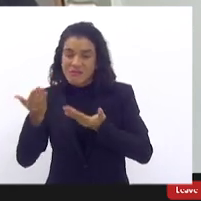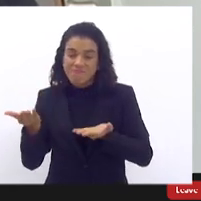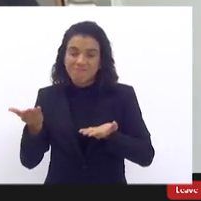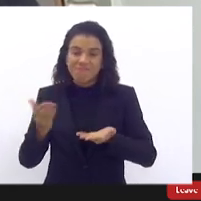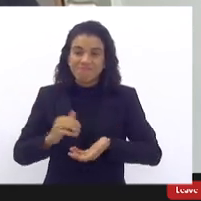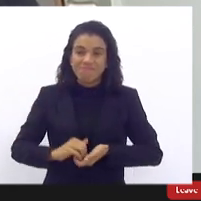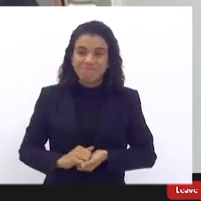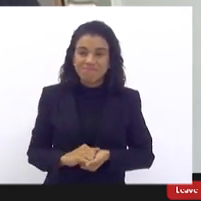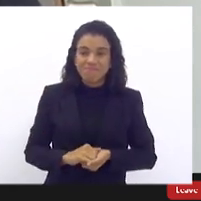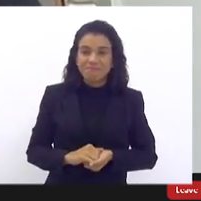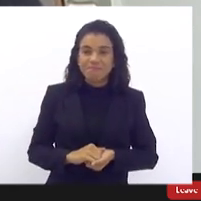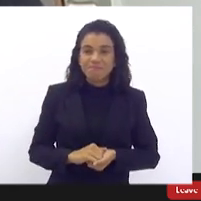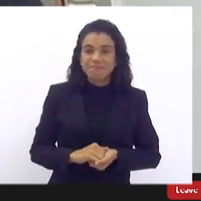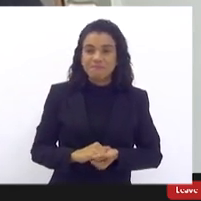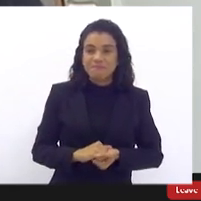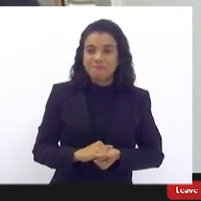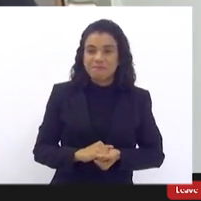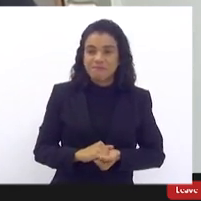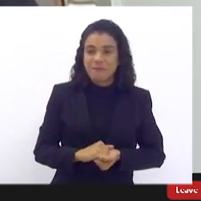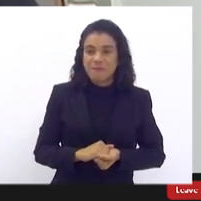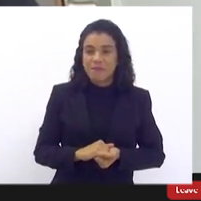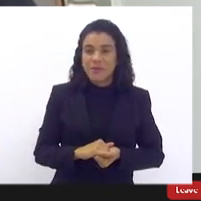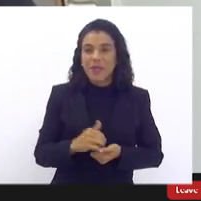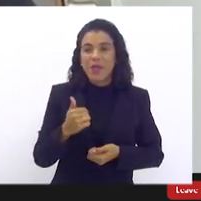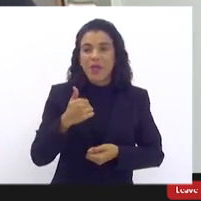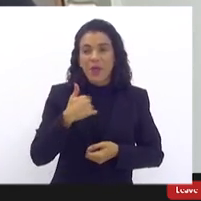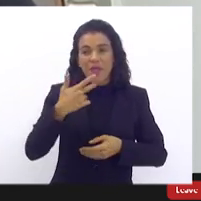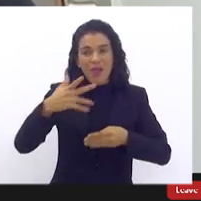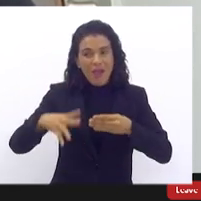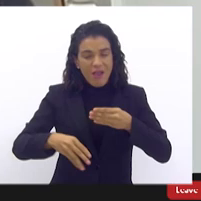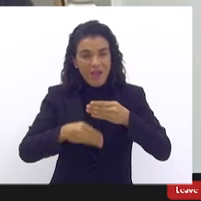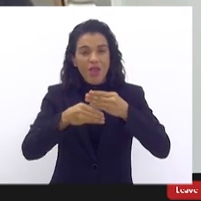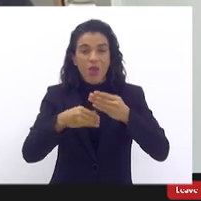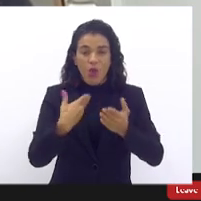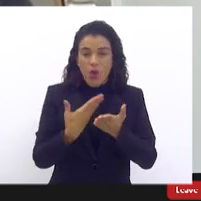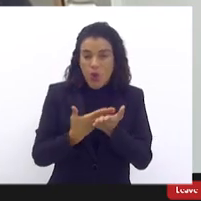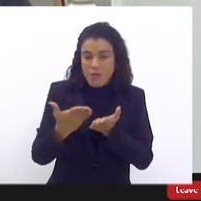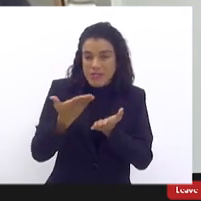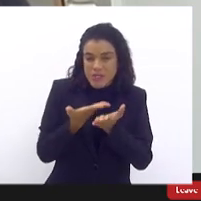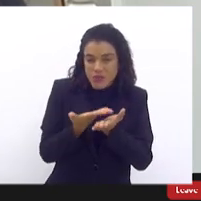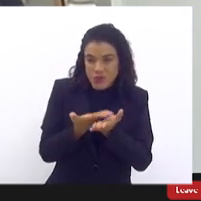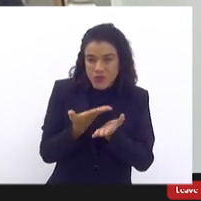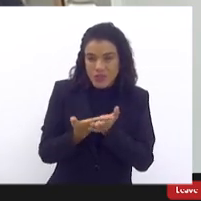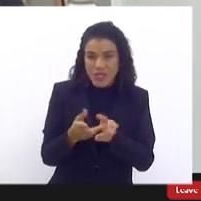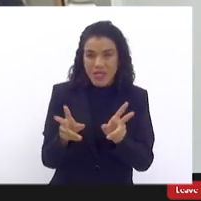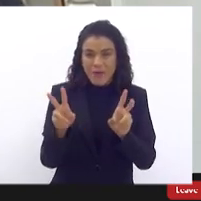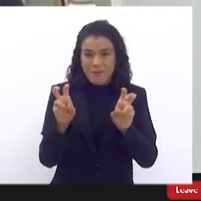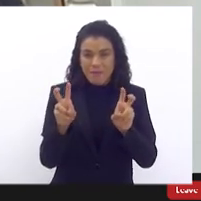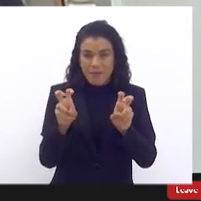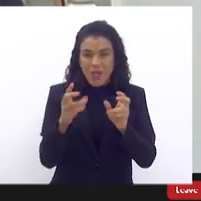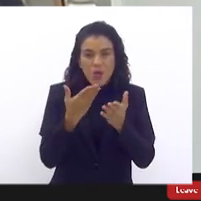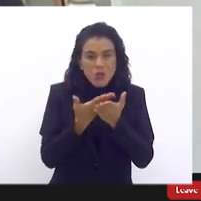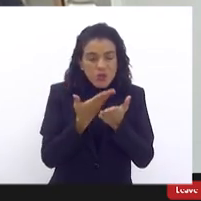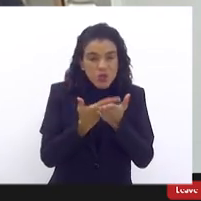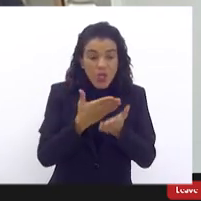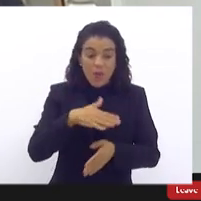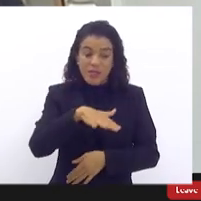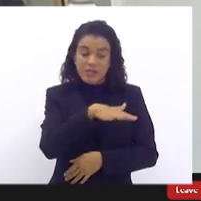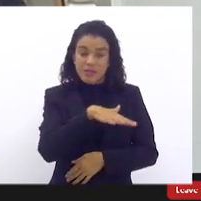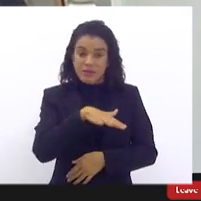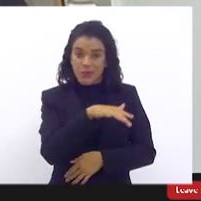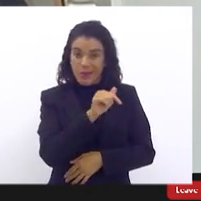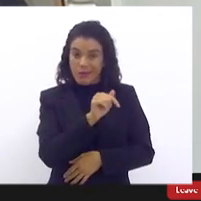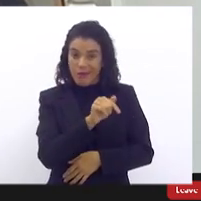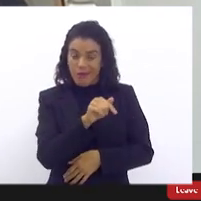sido postas, né? Eu ia até colocar que quando eu comecei a estudar esse assunto, fiz um estudo de caso sobre um fenômeno